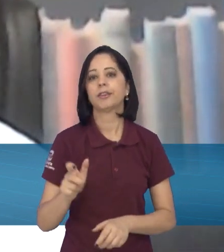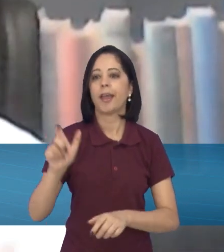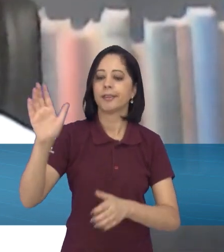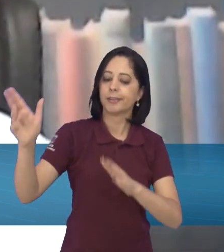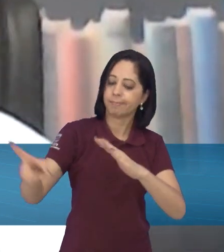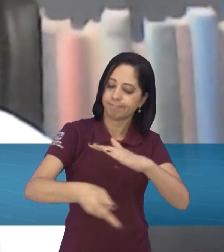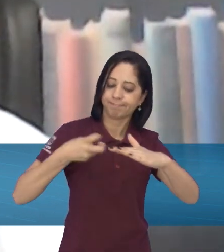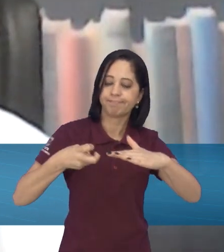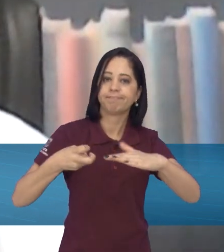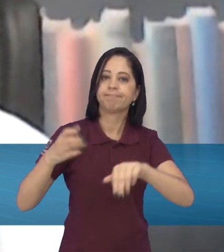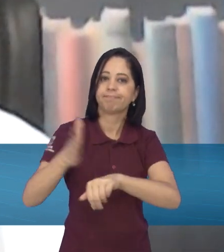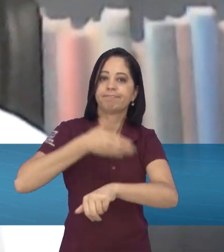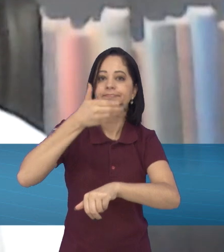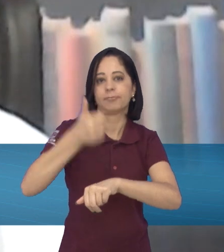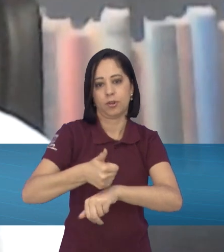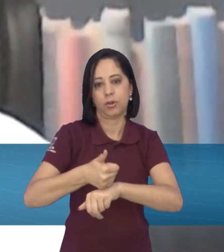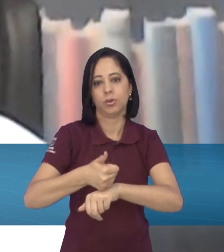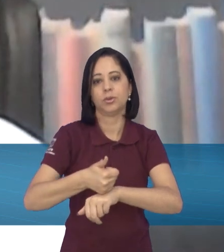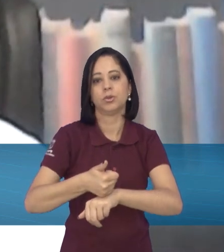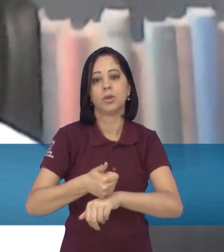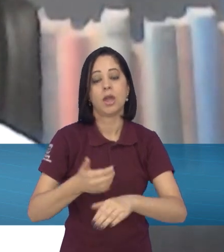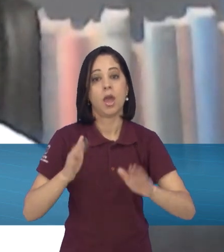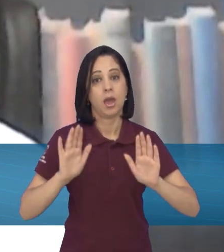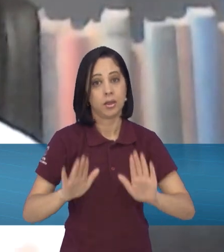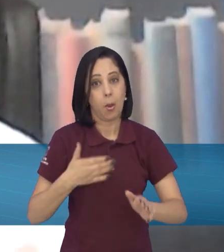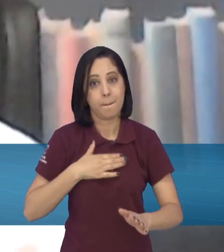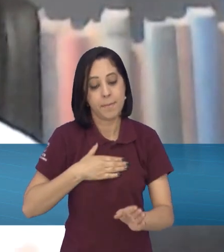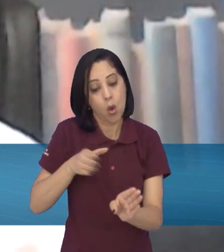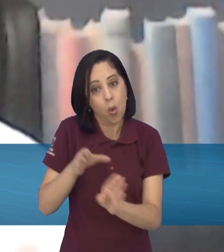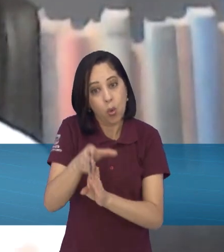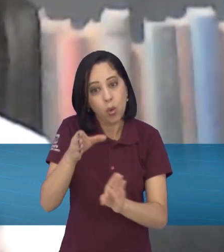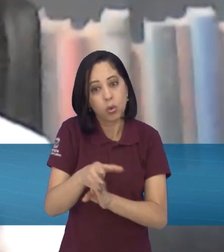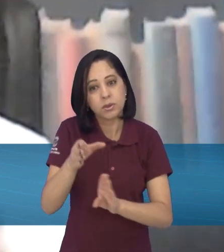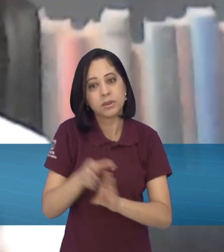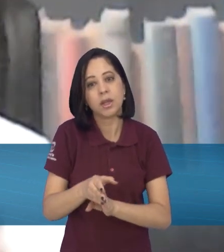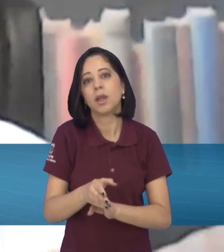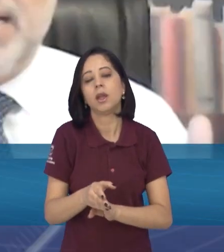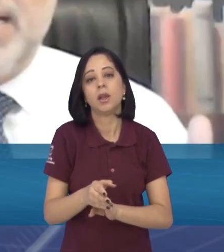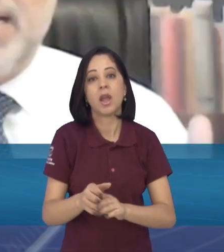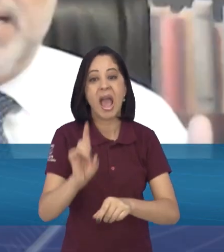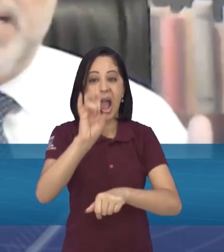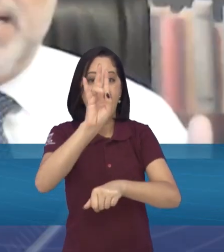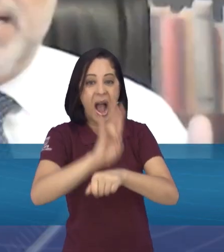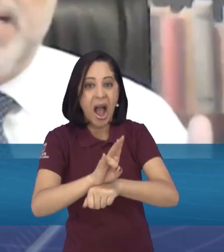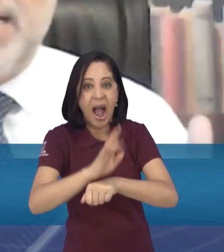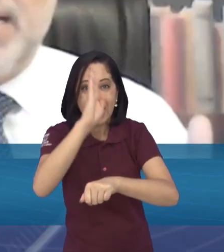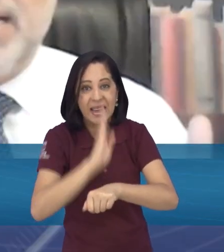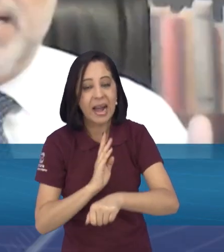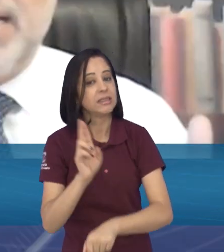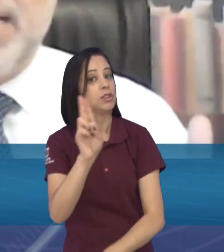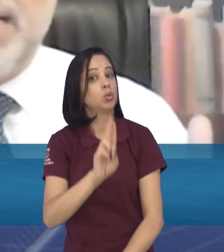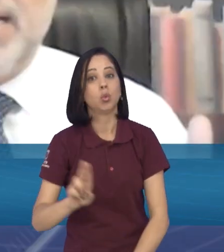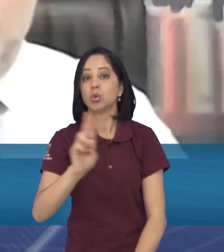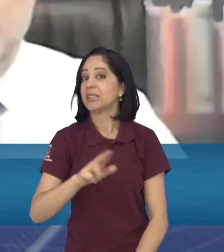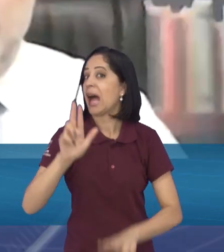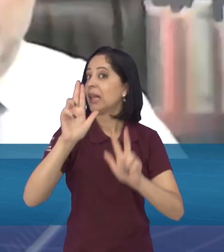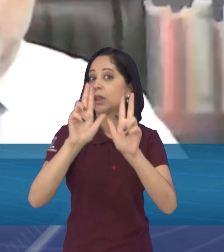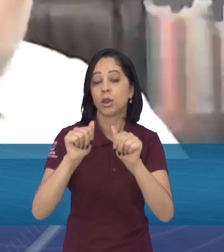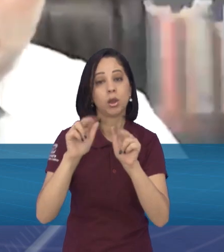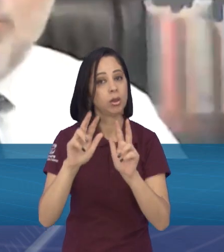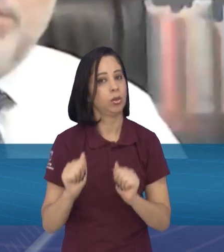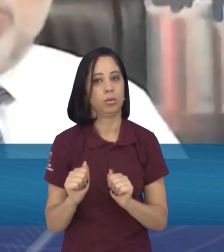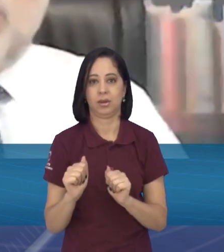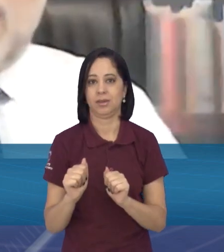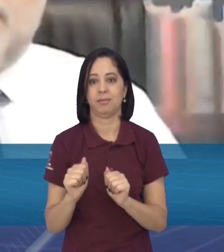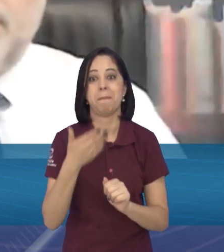fraudes. Então, para finalizar o meu conselho, não utilize o Wi-Fi grátis, ou utilize muito